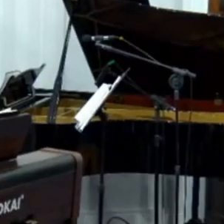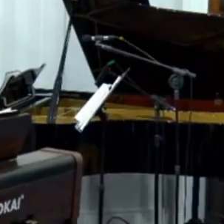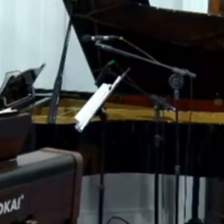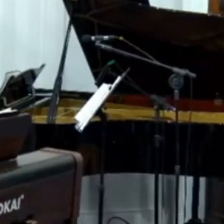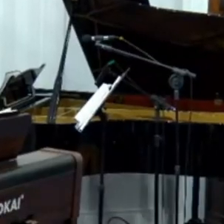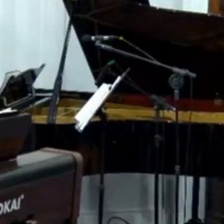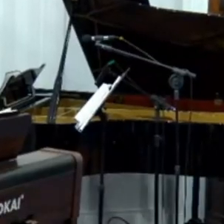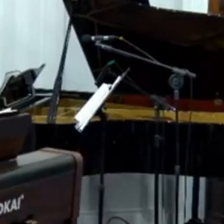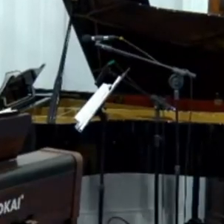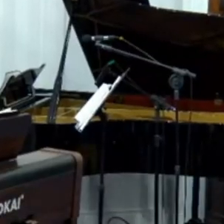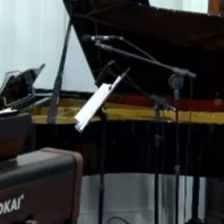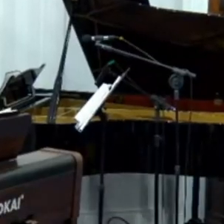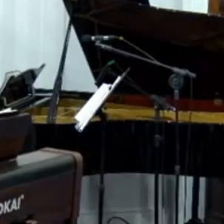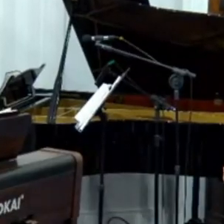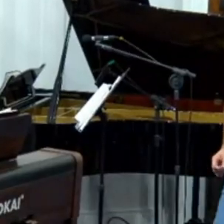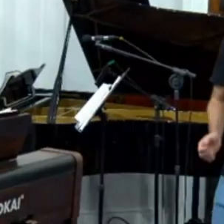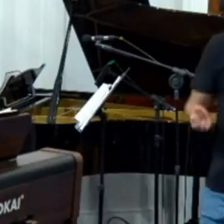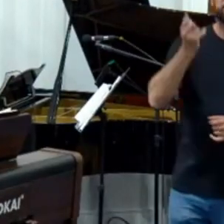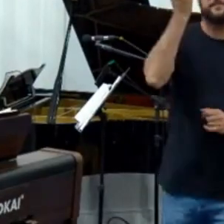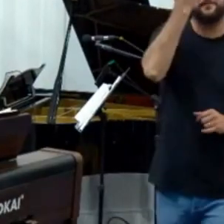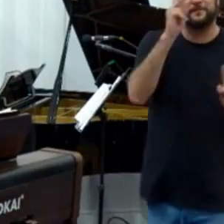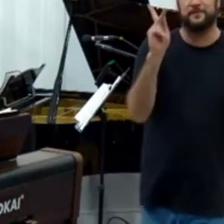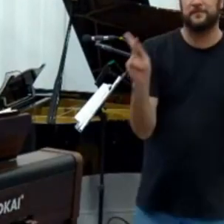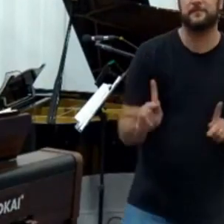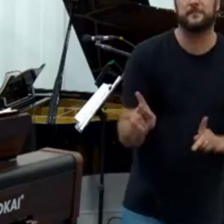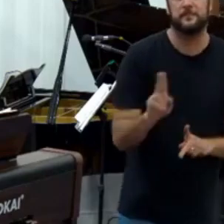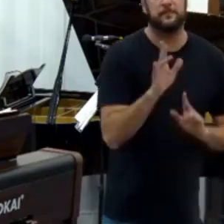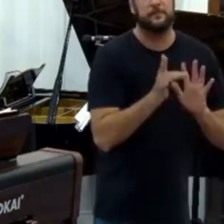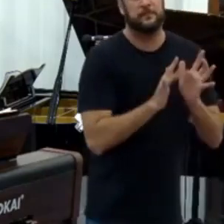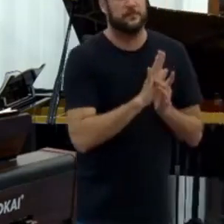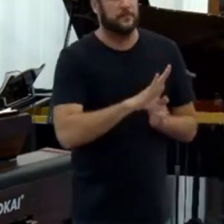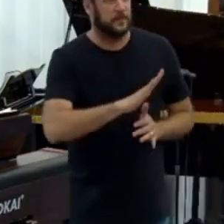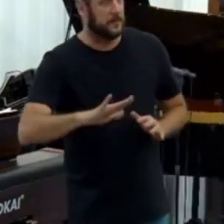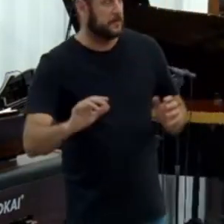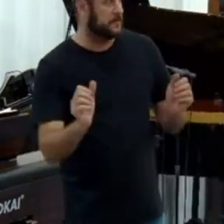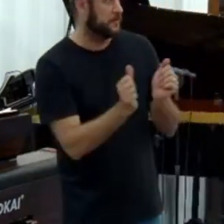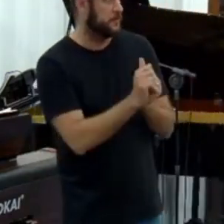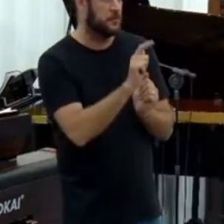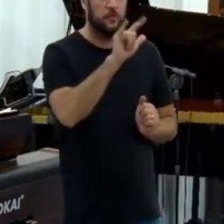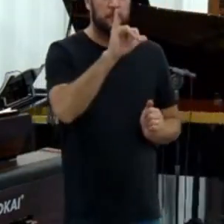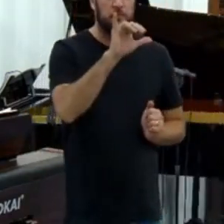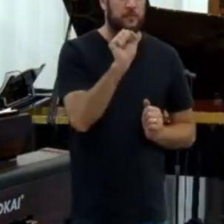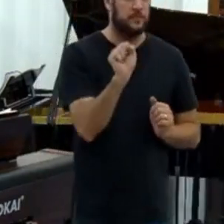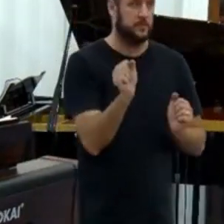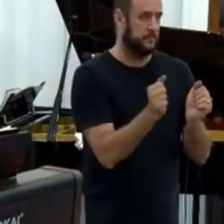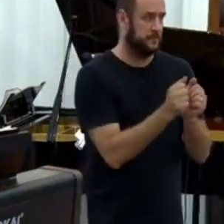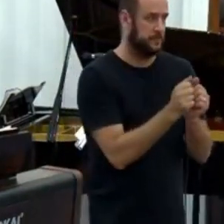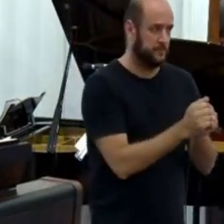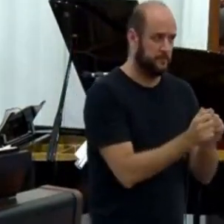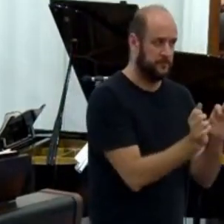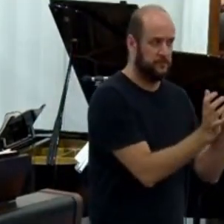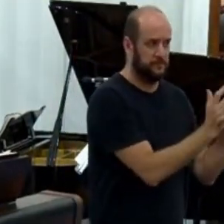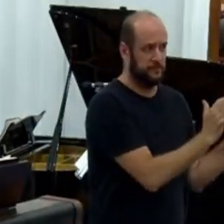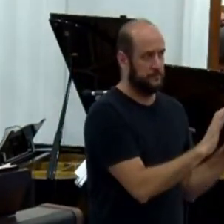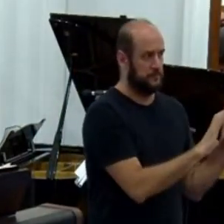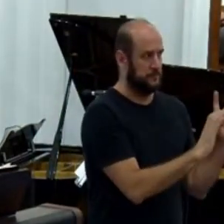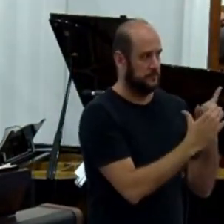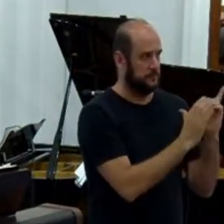Graça e paz no nome de Jesus. As crianças podem sair com o diácono Luiz e o diácono Flávio nesse